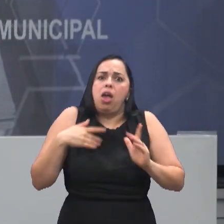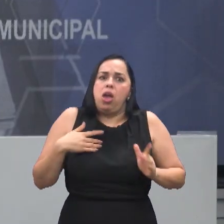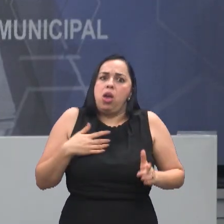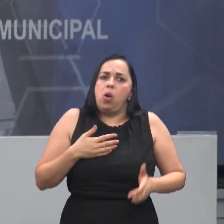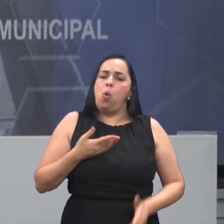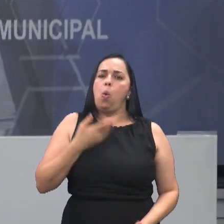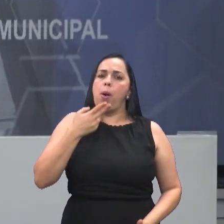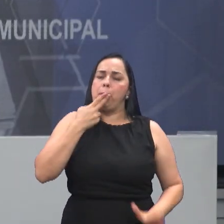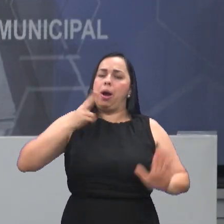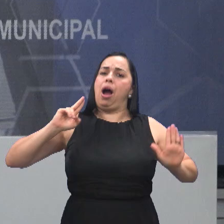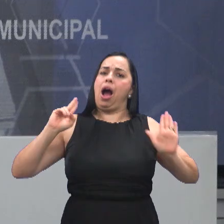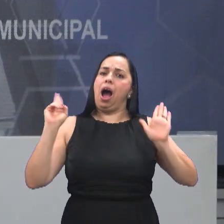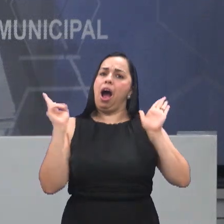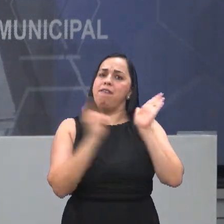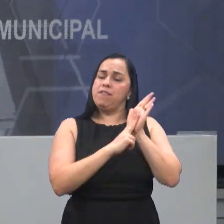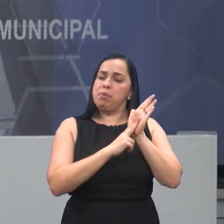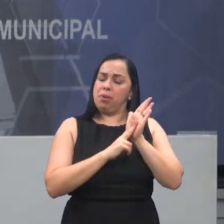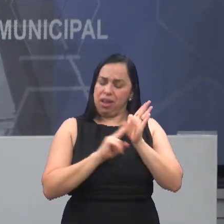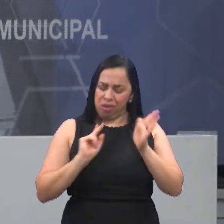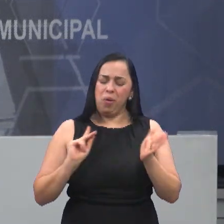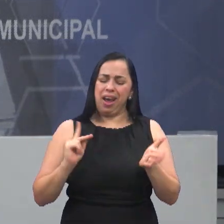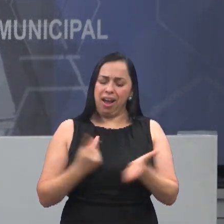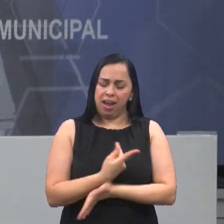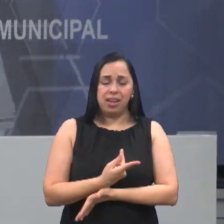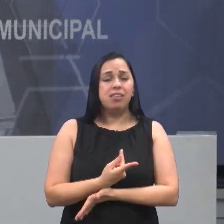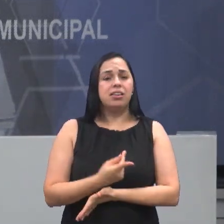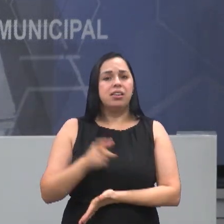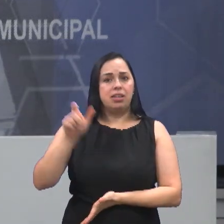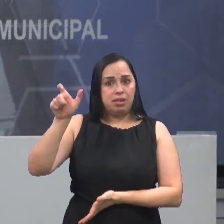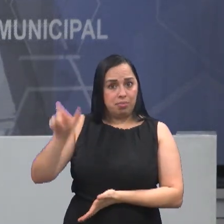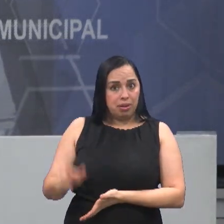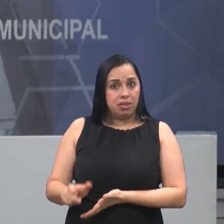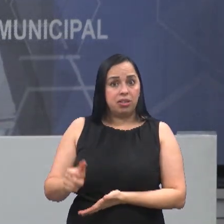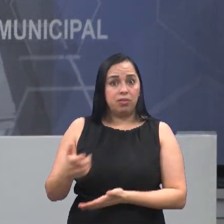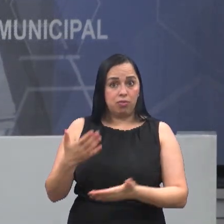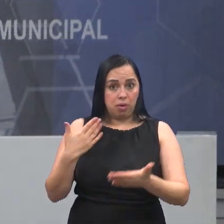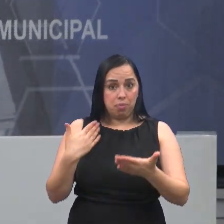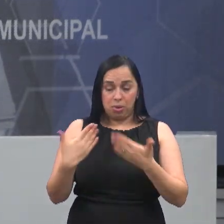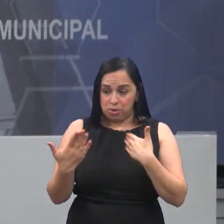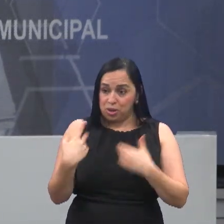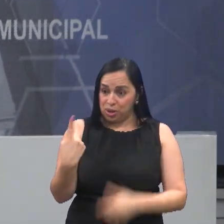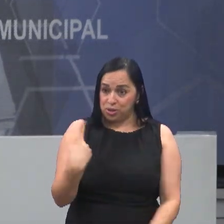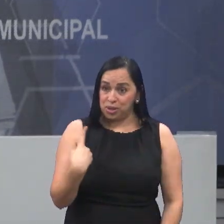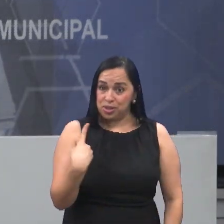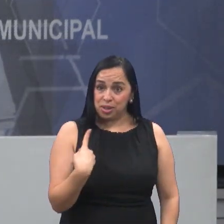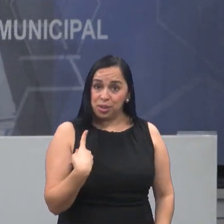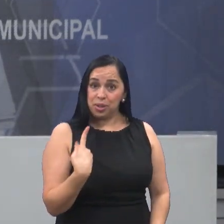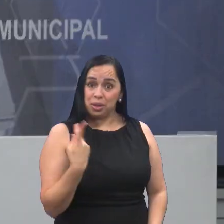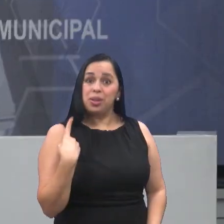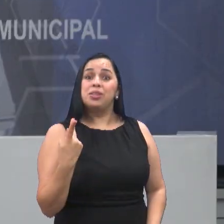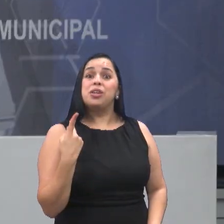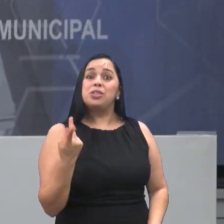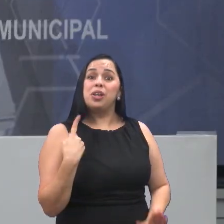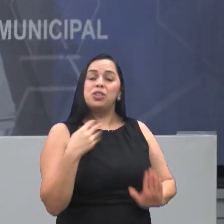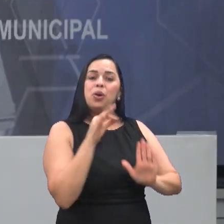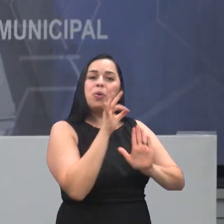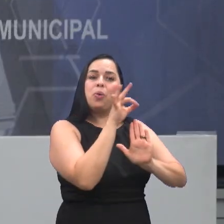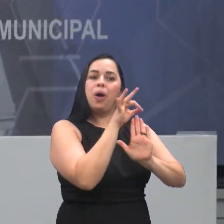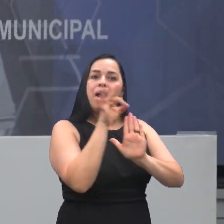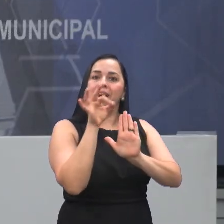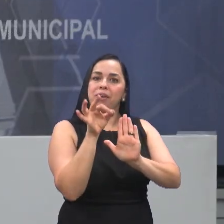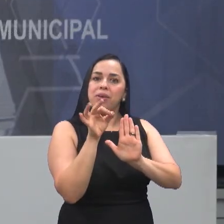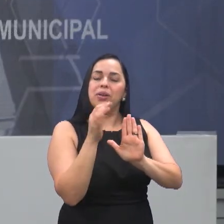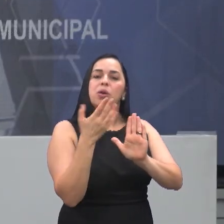eu até sugiro que o vereador, de forma transparente, a gente pode fazer um requerimento juntos, pedindo as informações de todos os veículos que